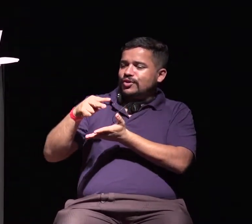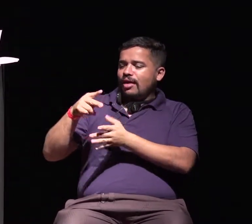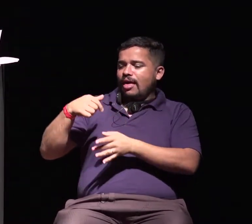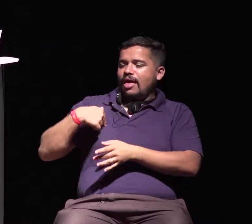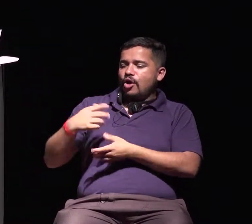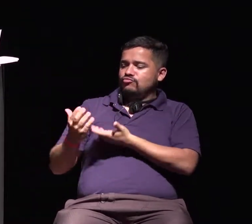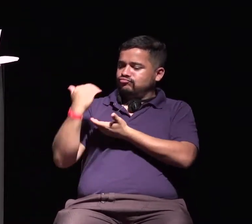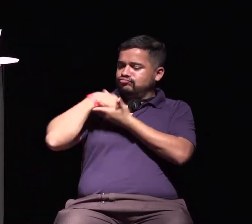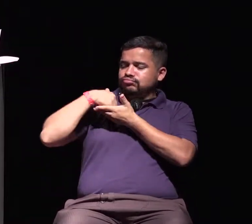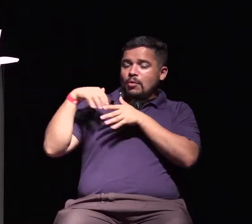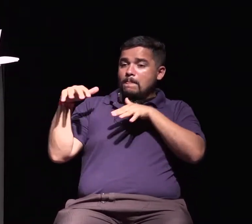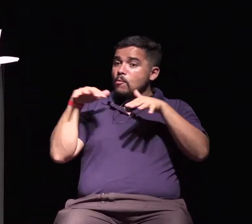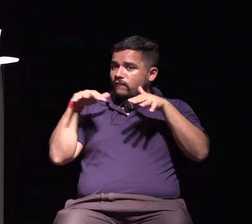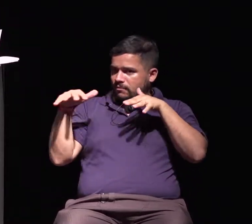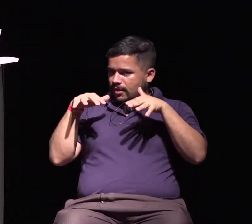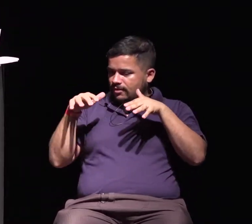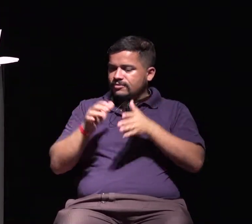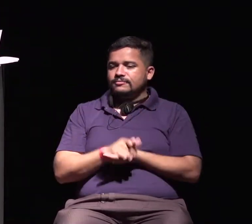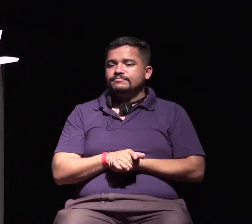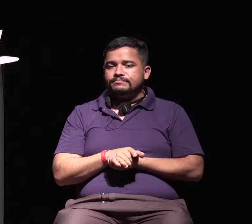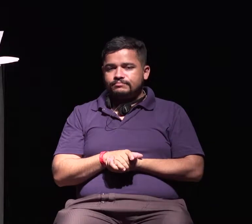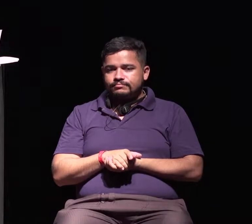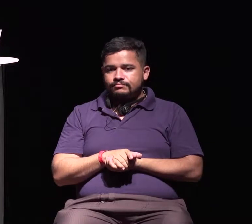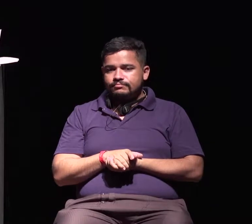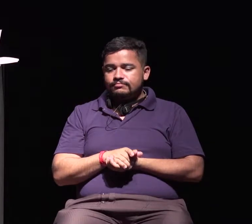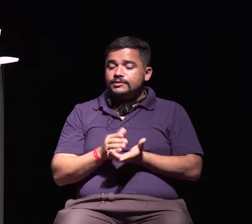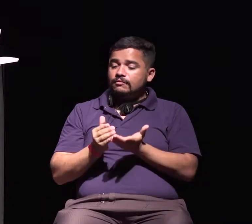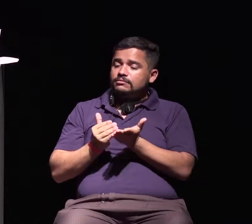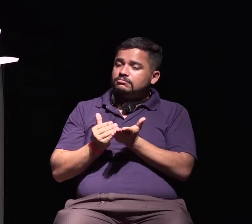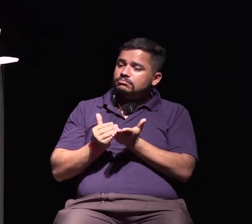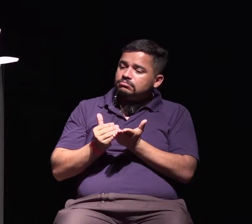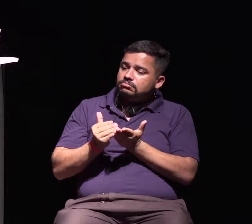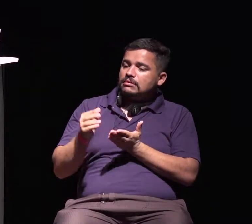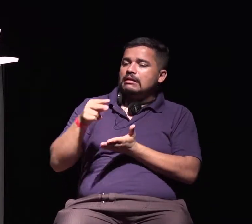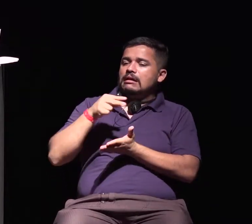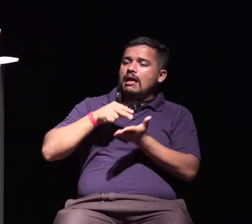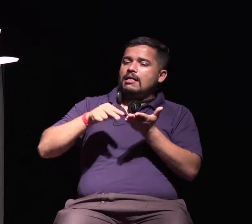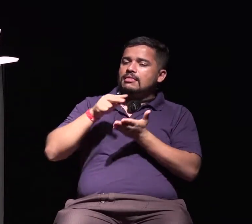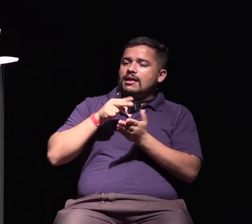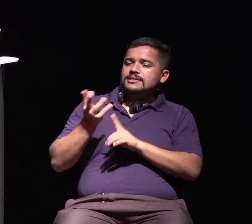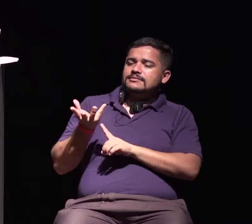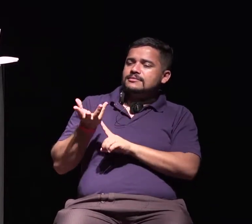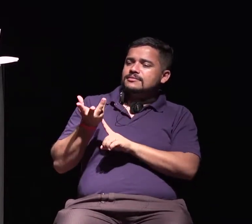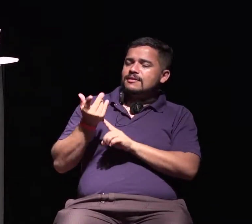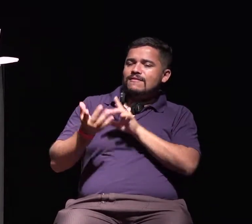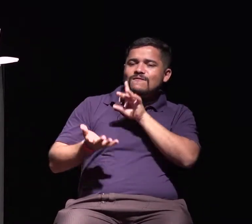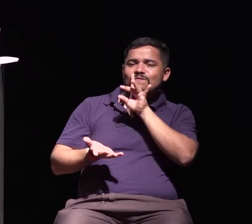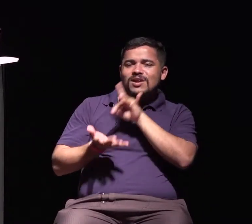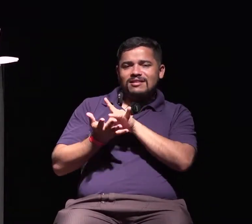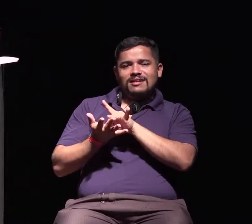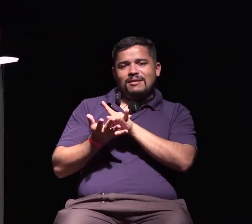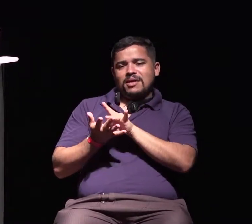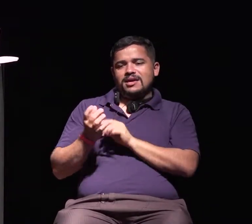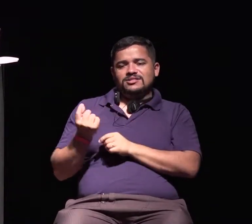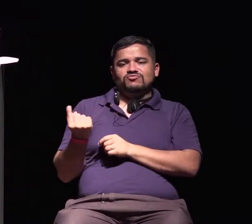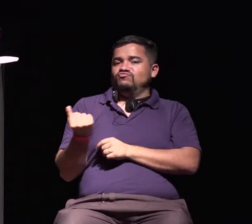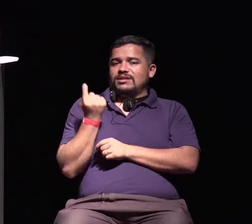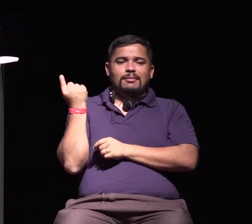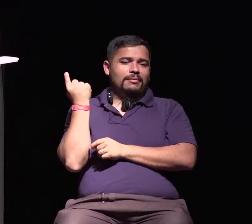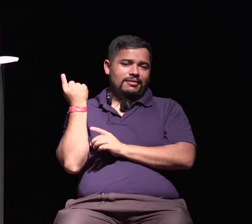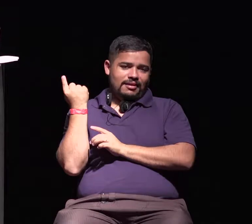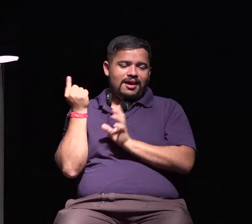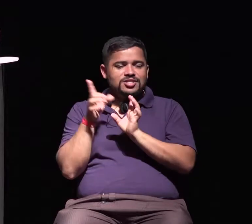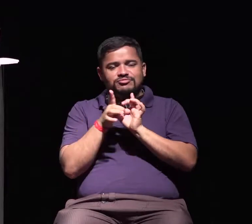movimento. E, para John Martin, foi nesse momento que a dança se tornou uma arte verdadeiramente independente, marcando